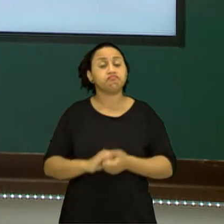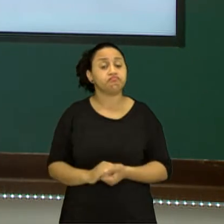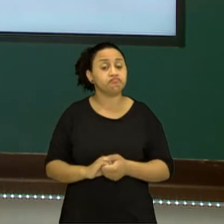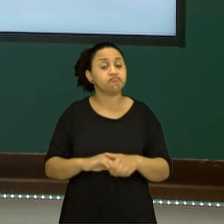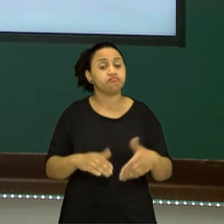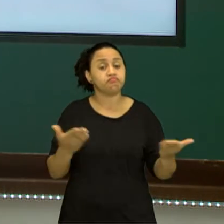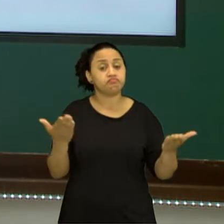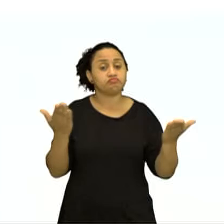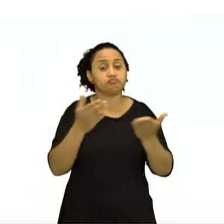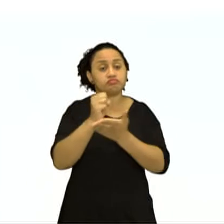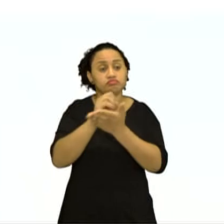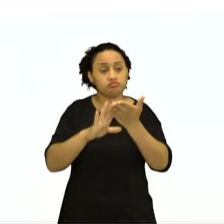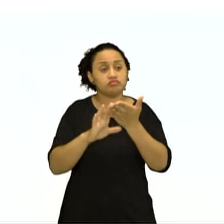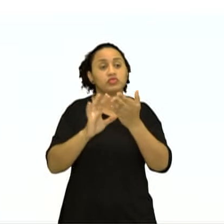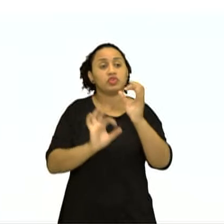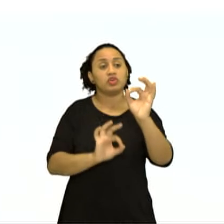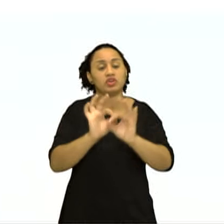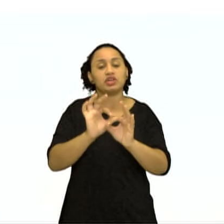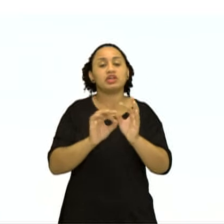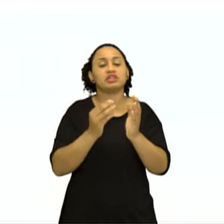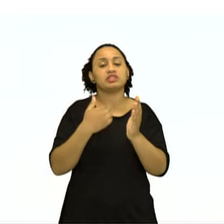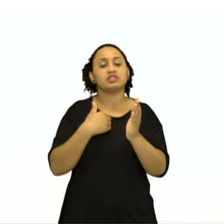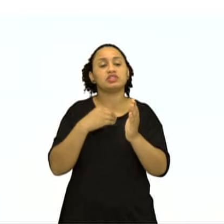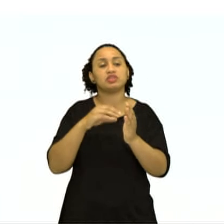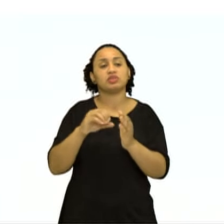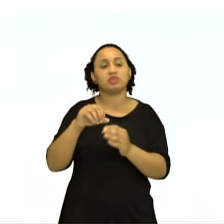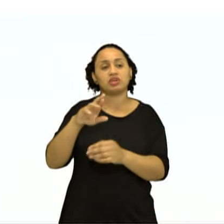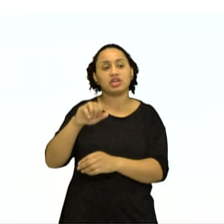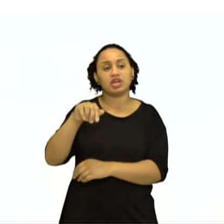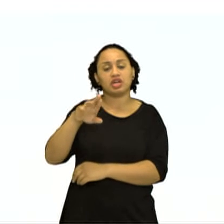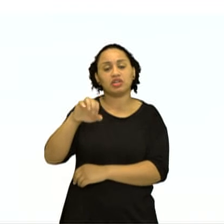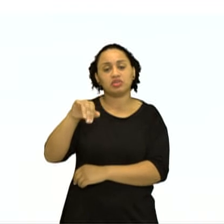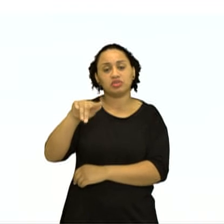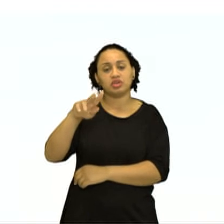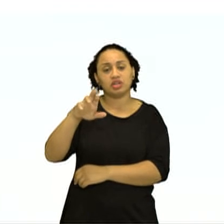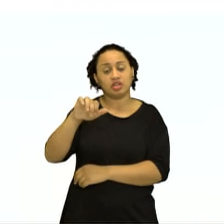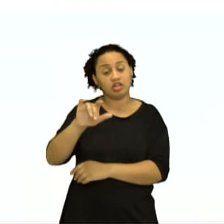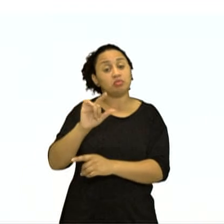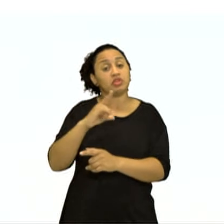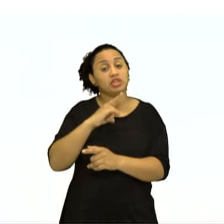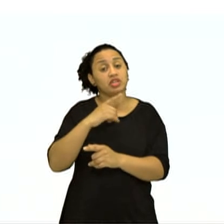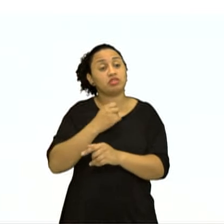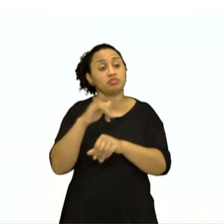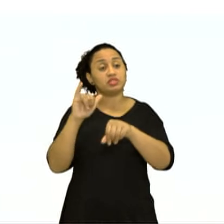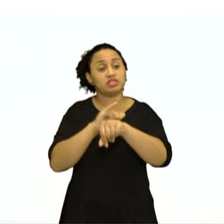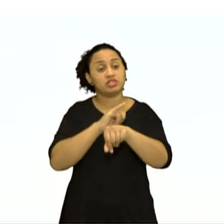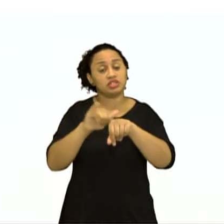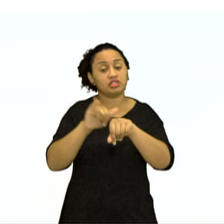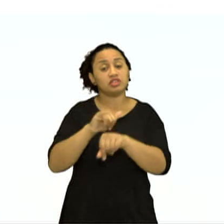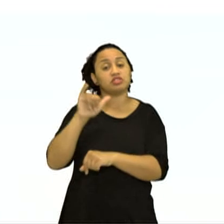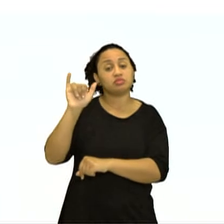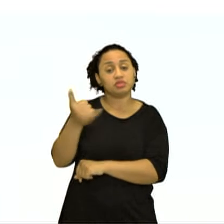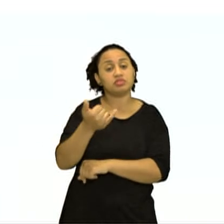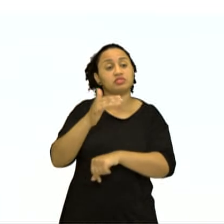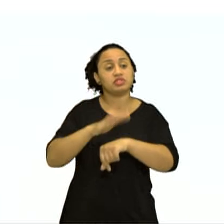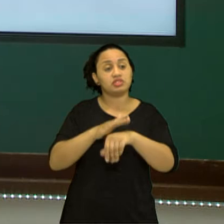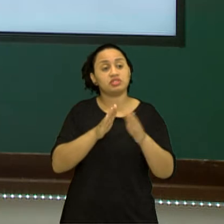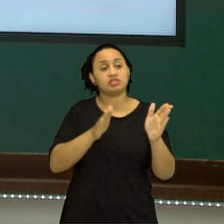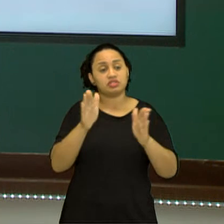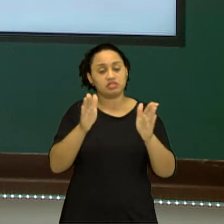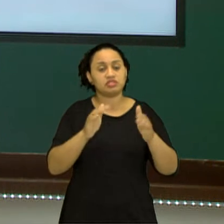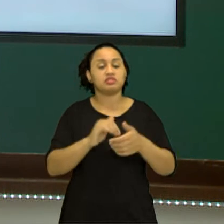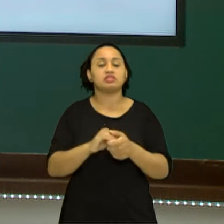uma atividade, ó. Elabore um organograma, né, com estratégias para otimizar a gestão do tempo